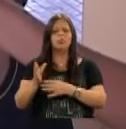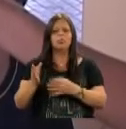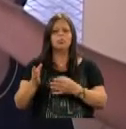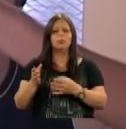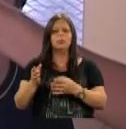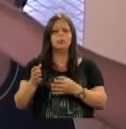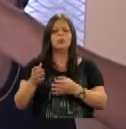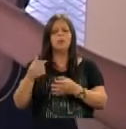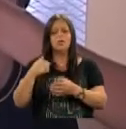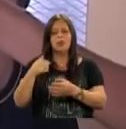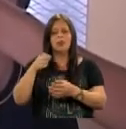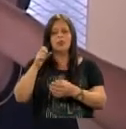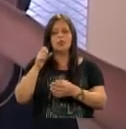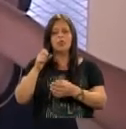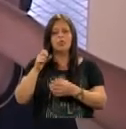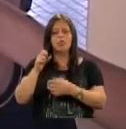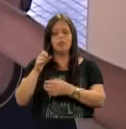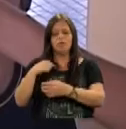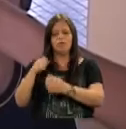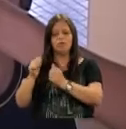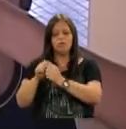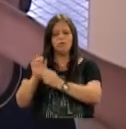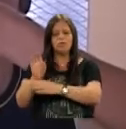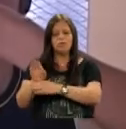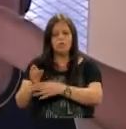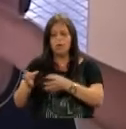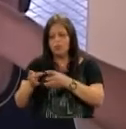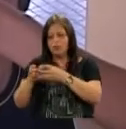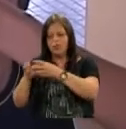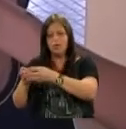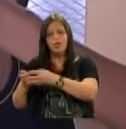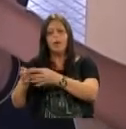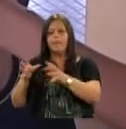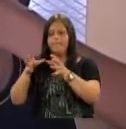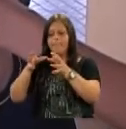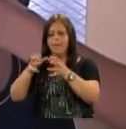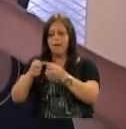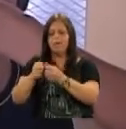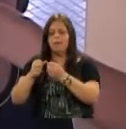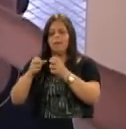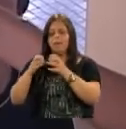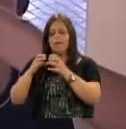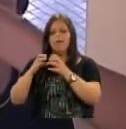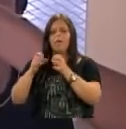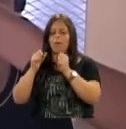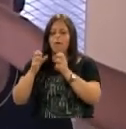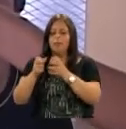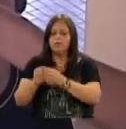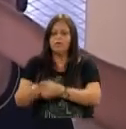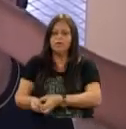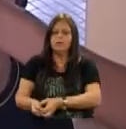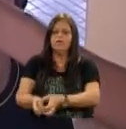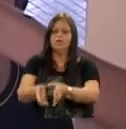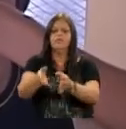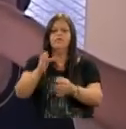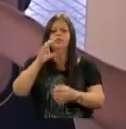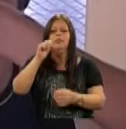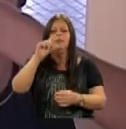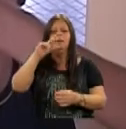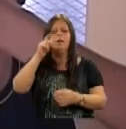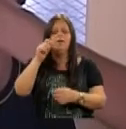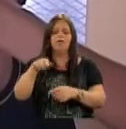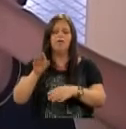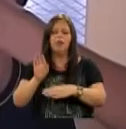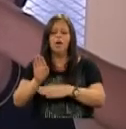staff dela na olímpíada bola coloca então ela pega a bola com a mão onde ela pode segurar ela pode soltar bolinha na calha aquela é uma ajuda